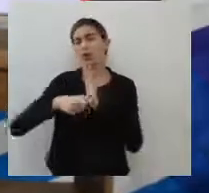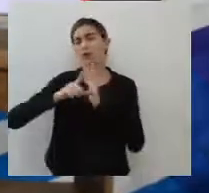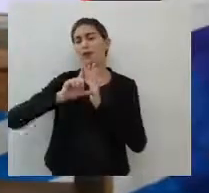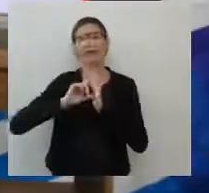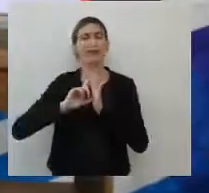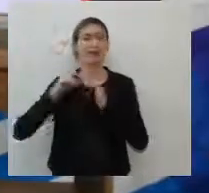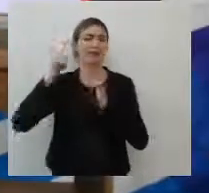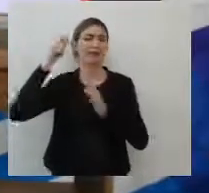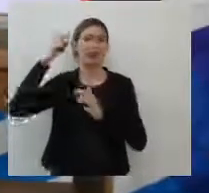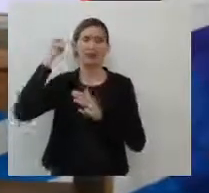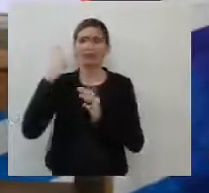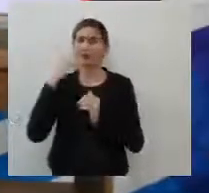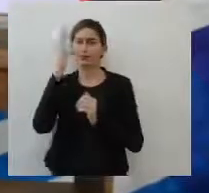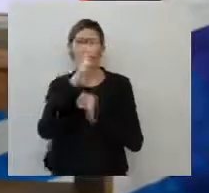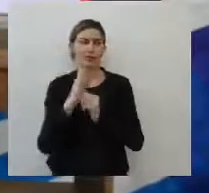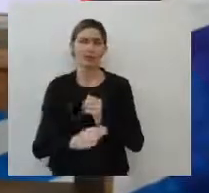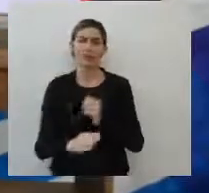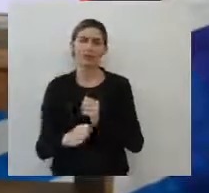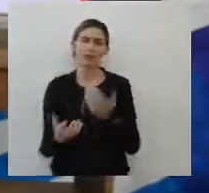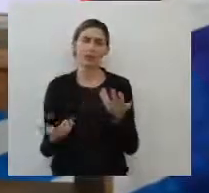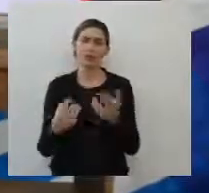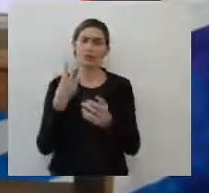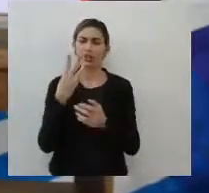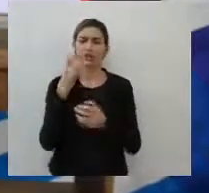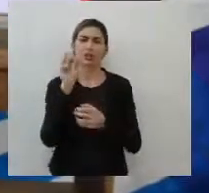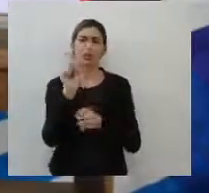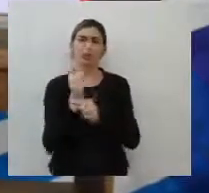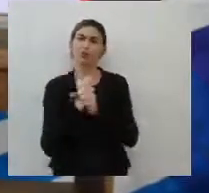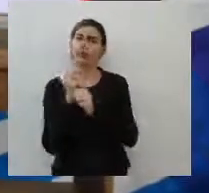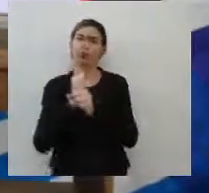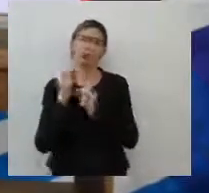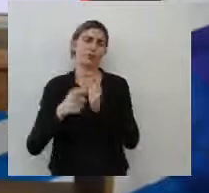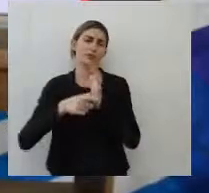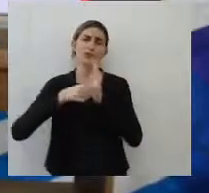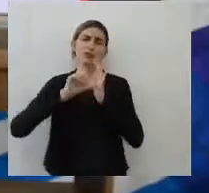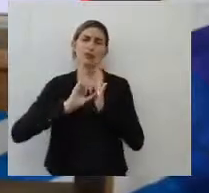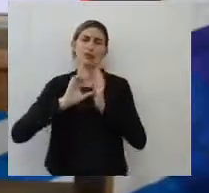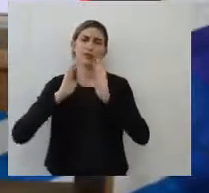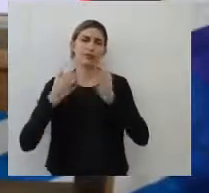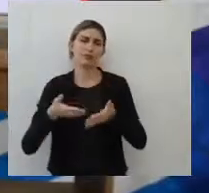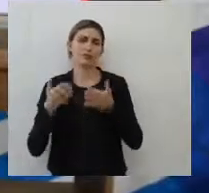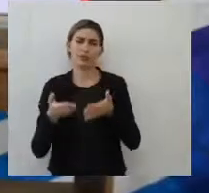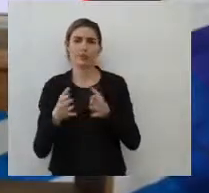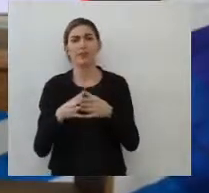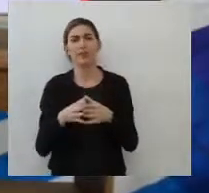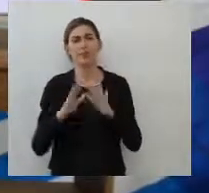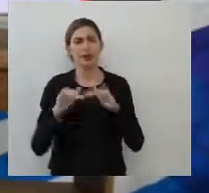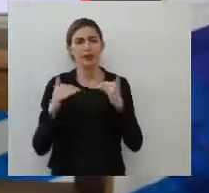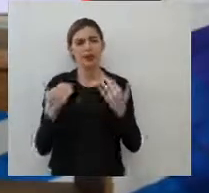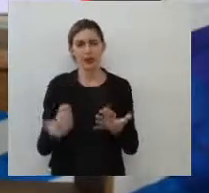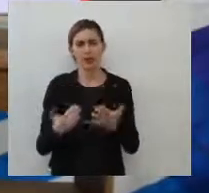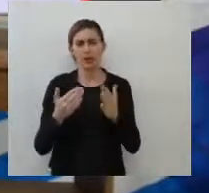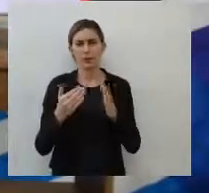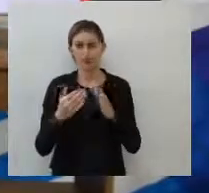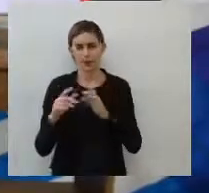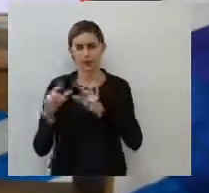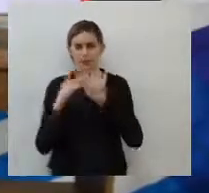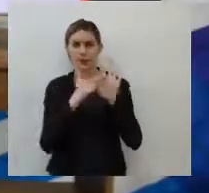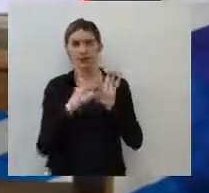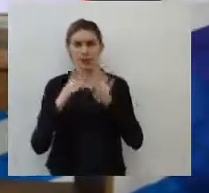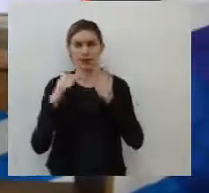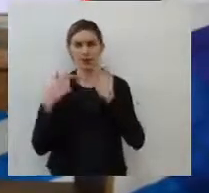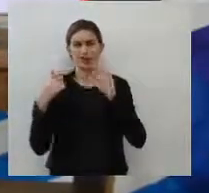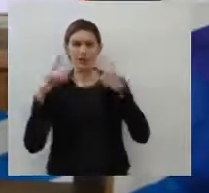sido feita no Brasil, no mínimo, 38 anos antes. Tá? Então, essa imagem da